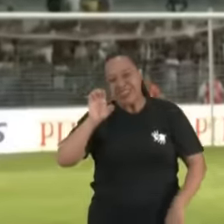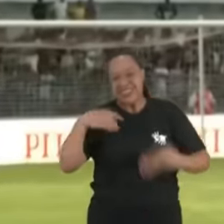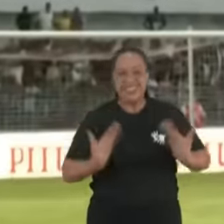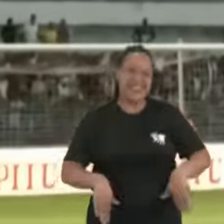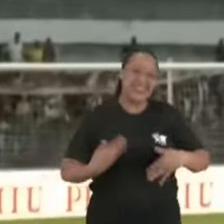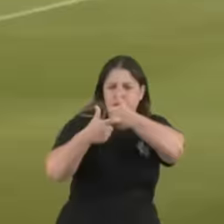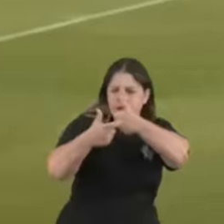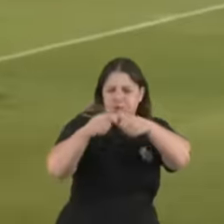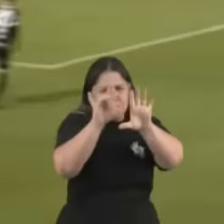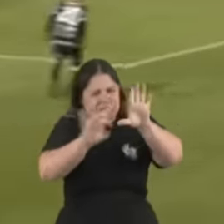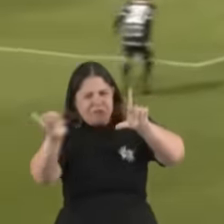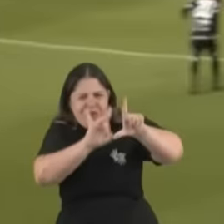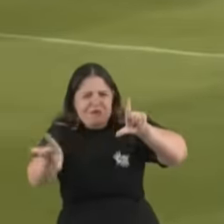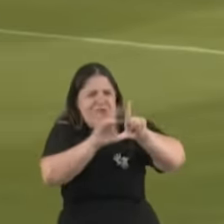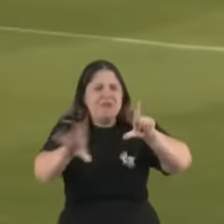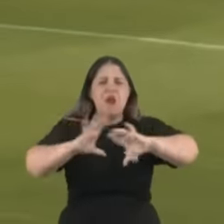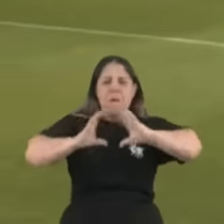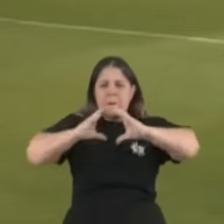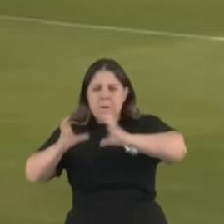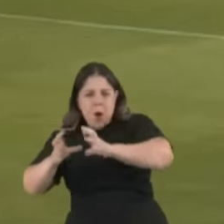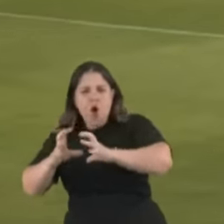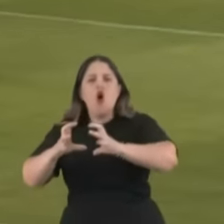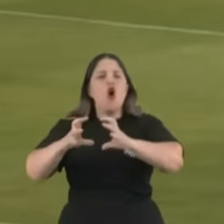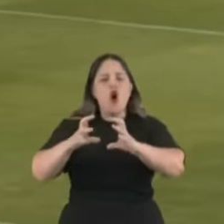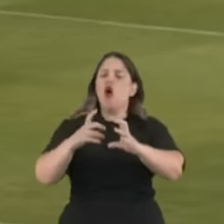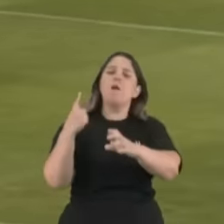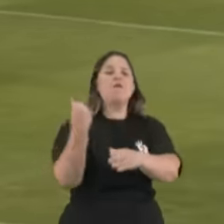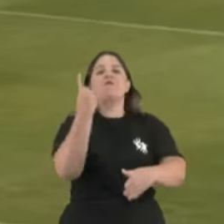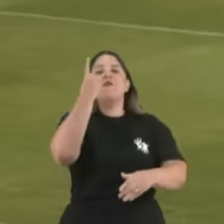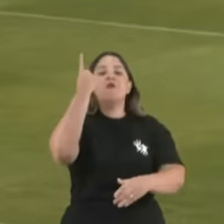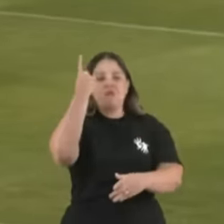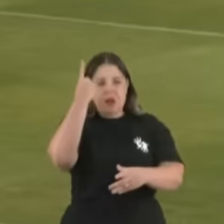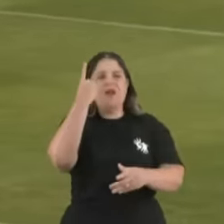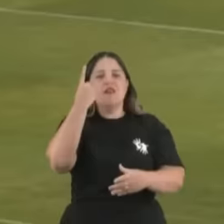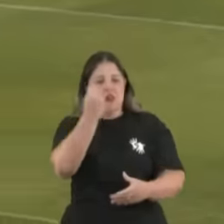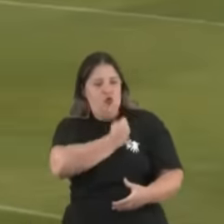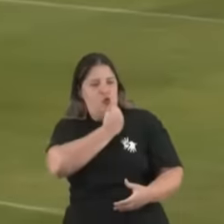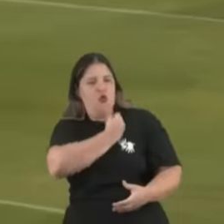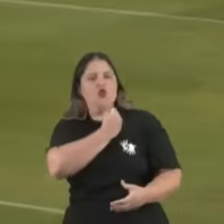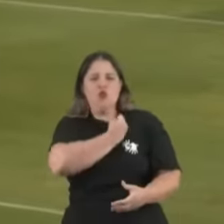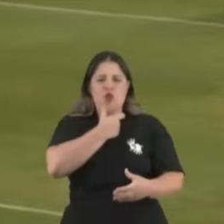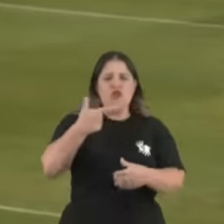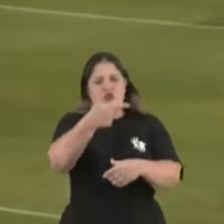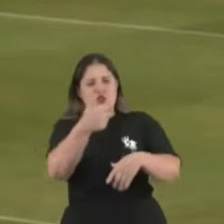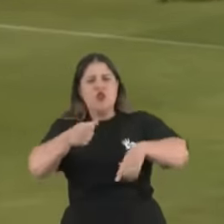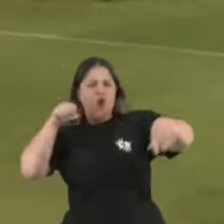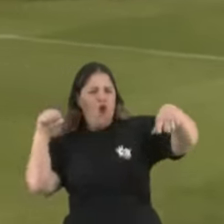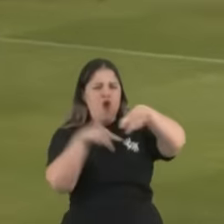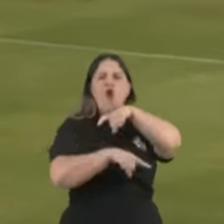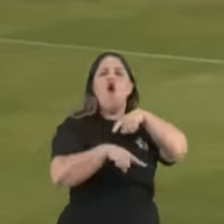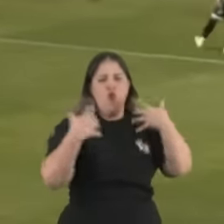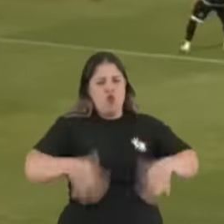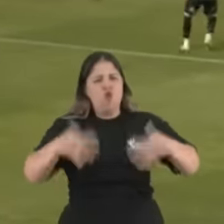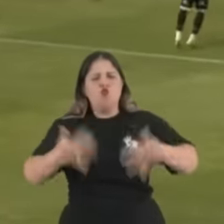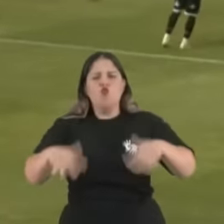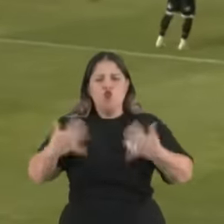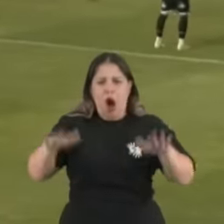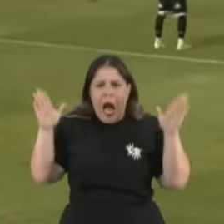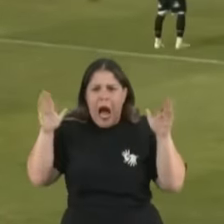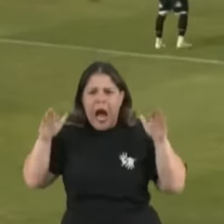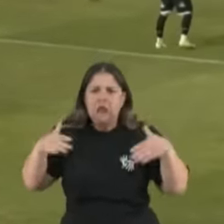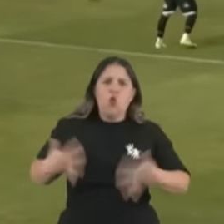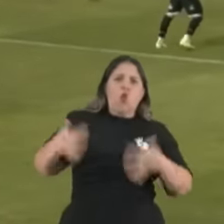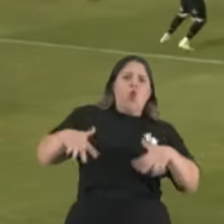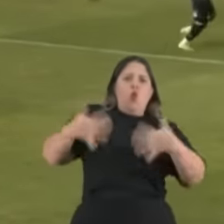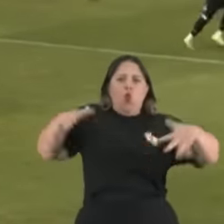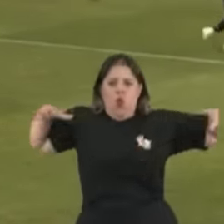que era o caminho. O primeiro gol do camisa número 32 do técnico. Olha o Asa com o Wesley, linha de fundo, bola cruzada, o desvio,